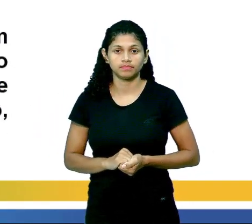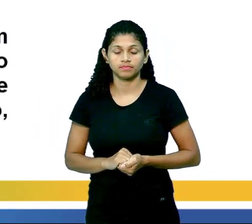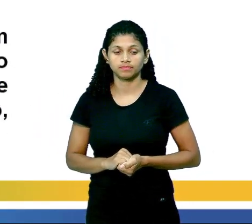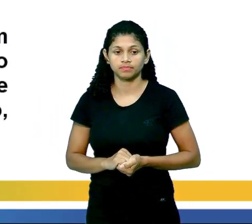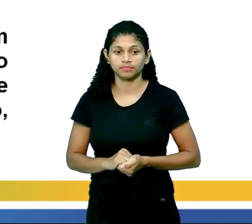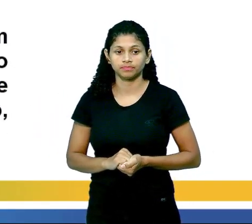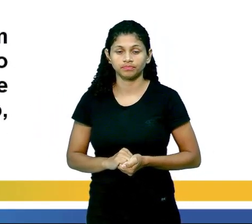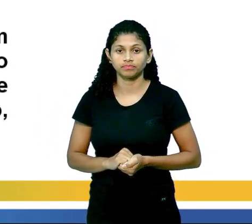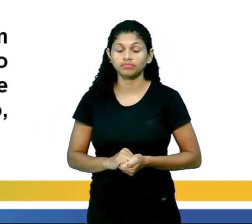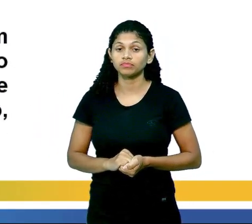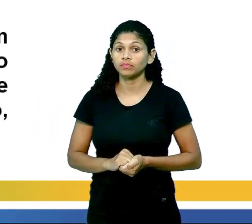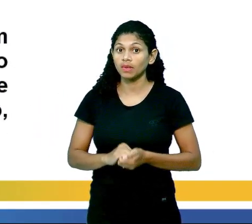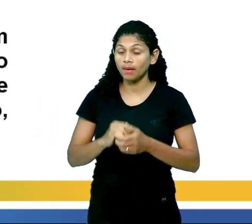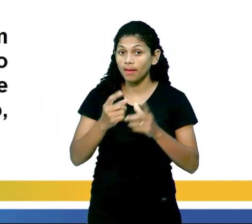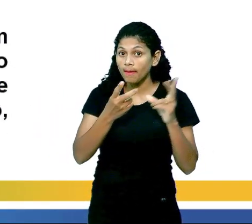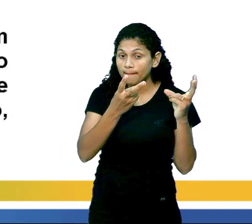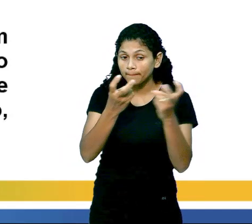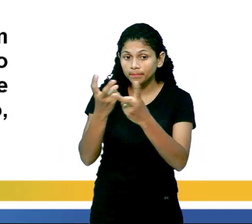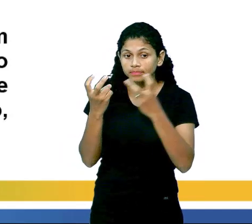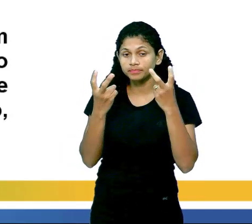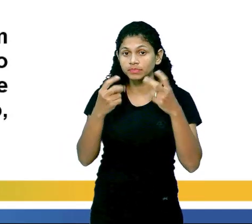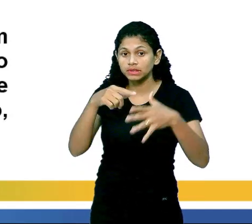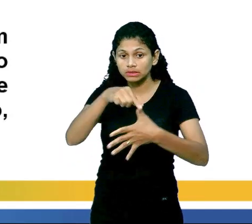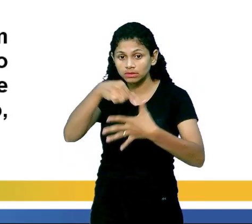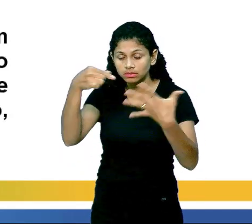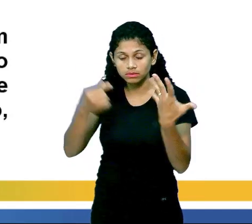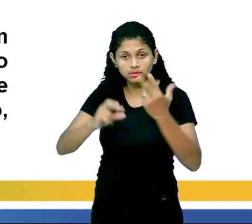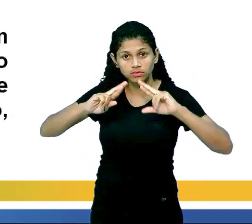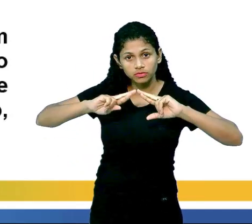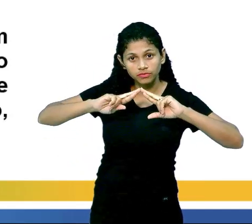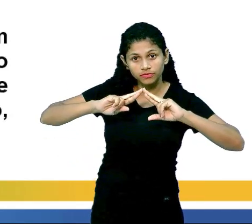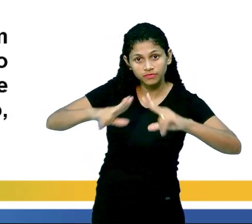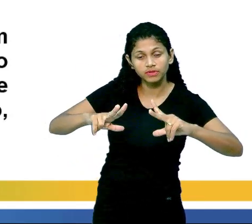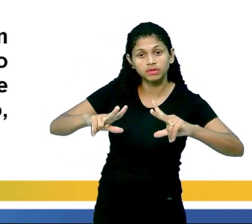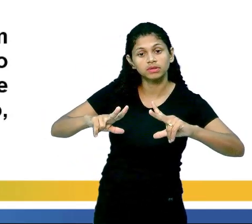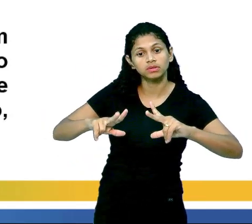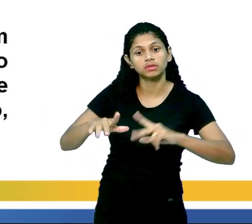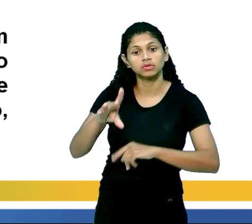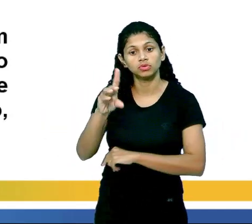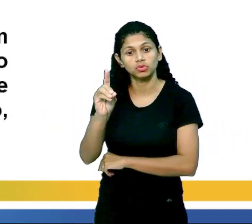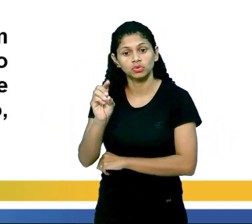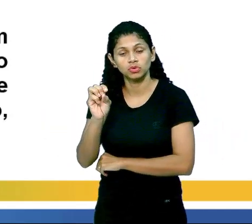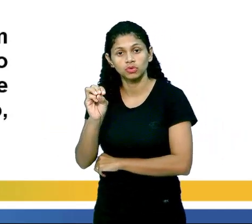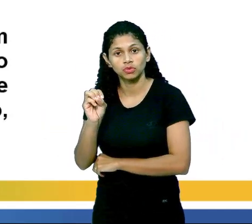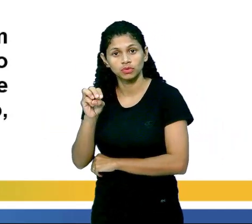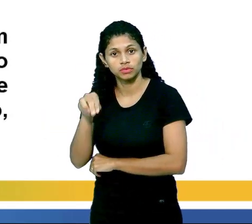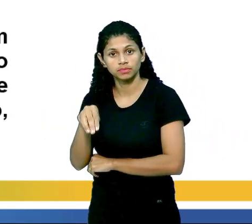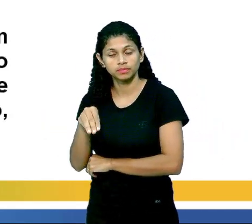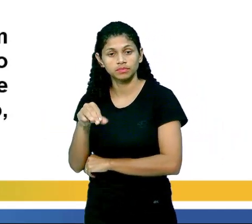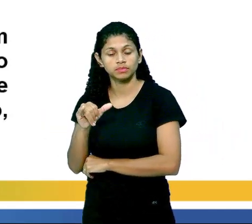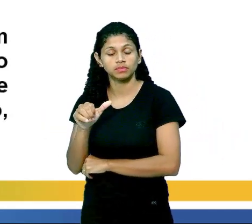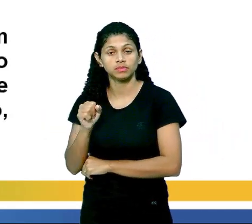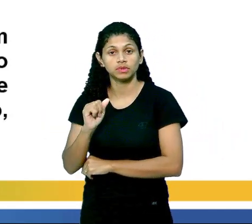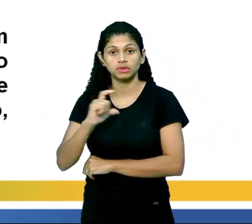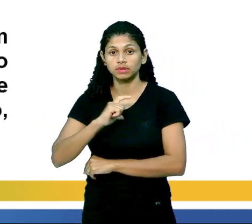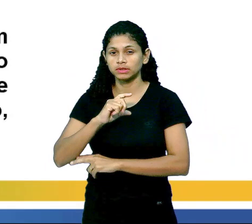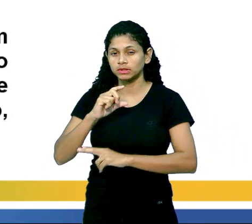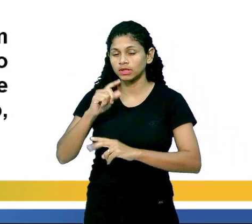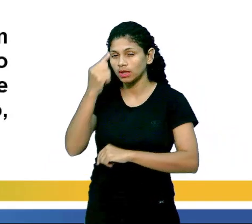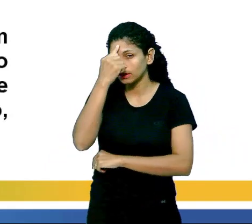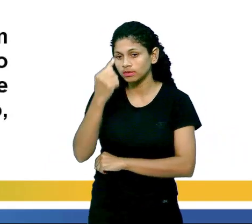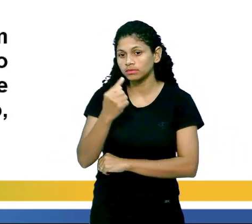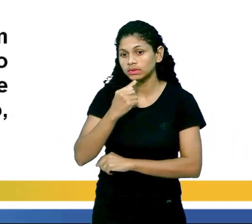Note que os elementos diferentes do domínio sempre possuem imagem diferente e que o